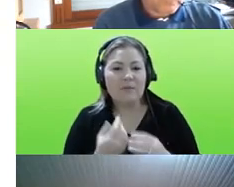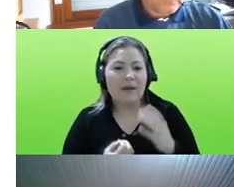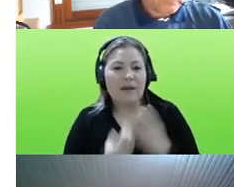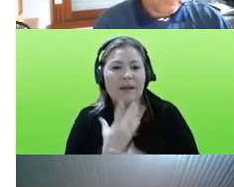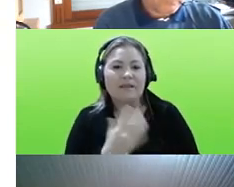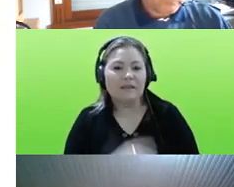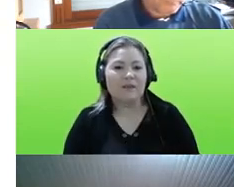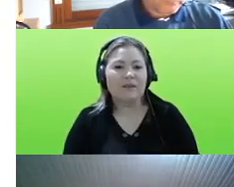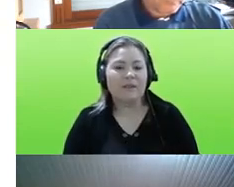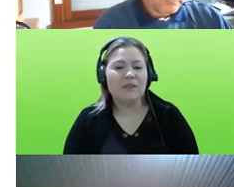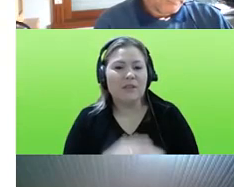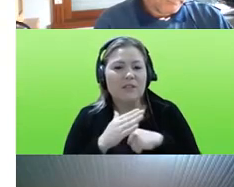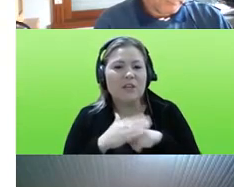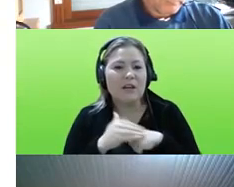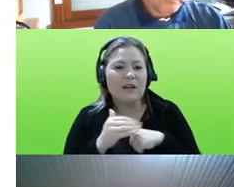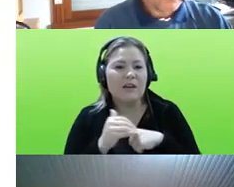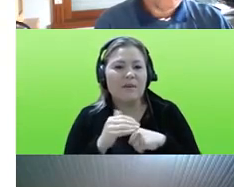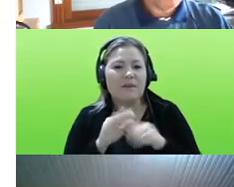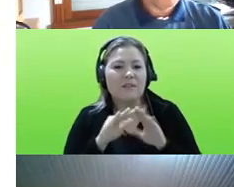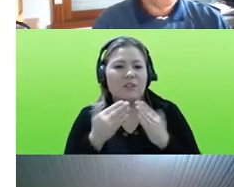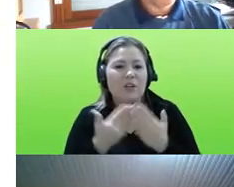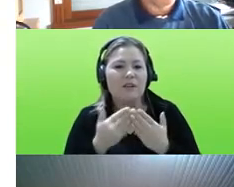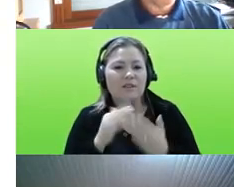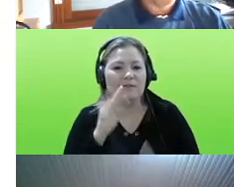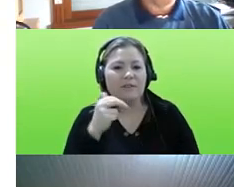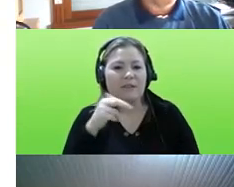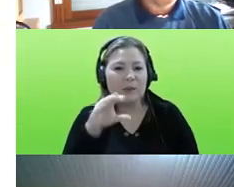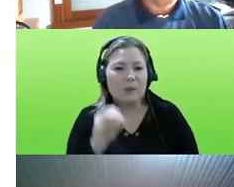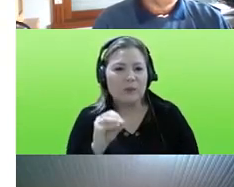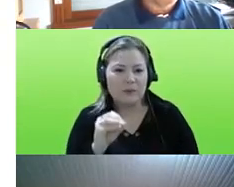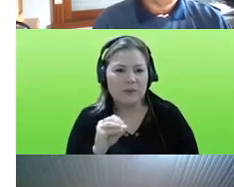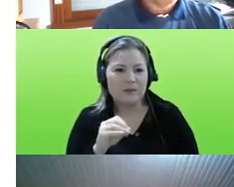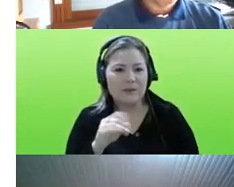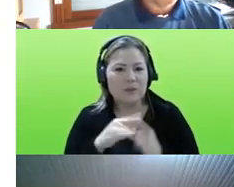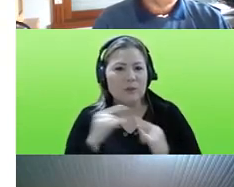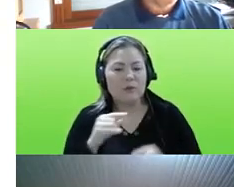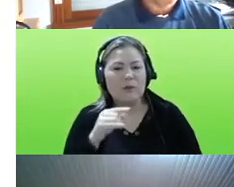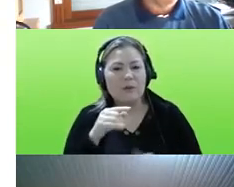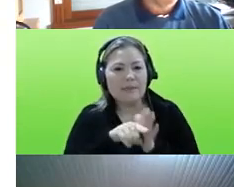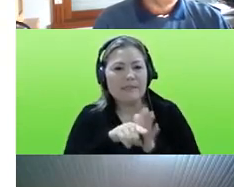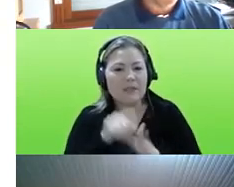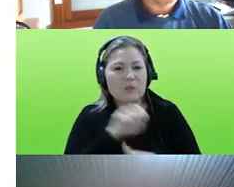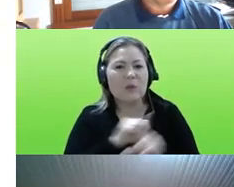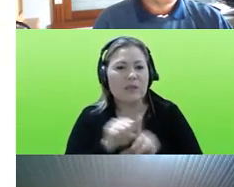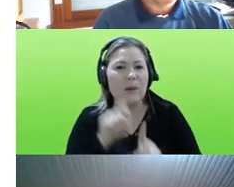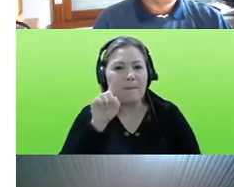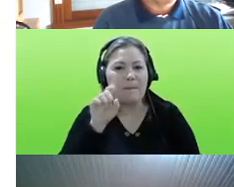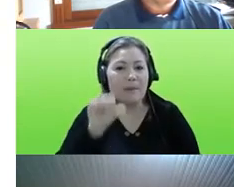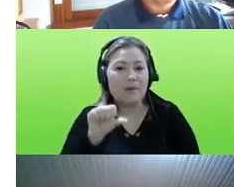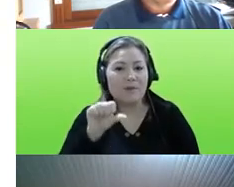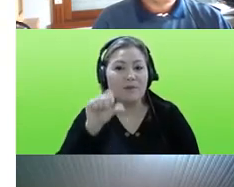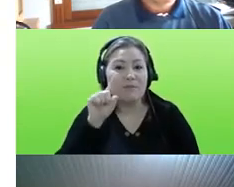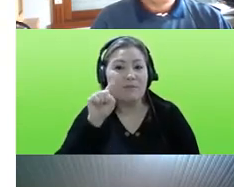da chamada Escola de Frankfurt, que foi fundado o Instituto de Pesquisa Social em